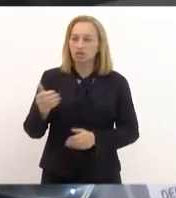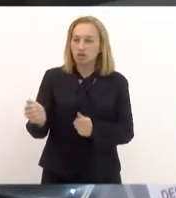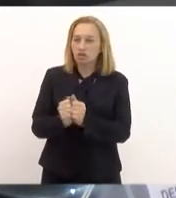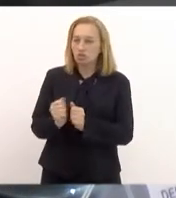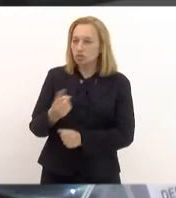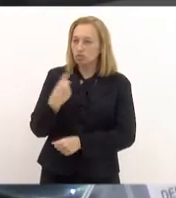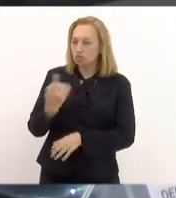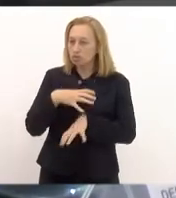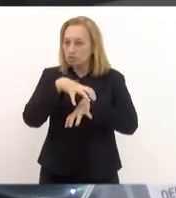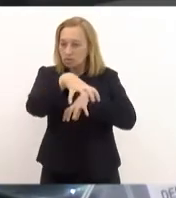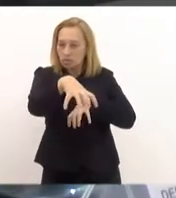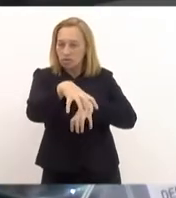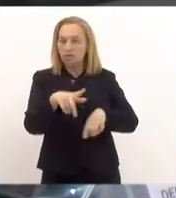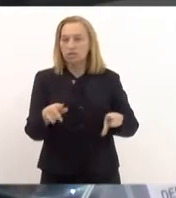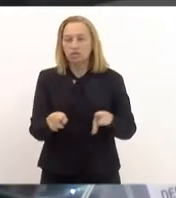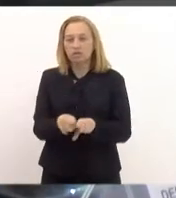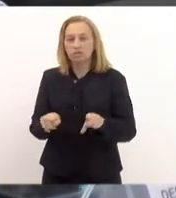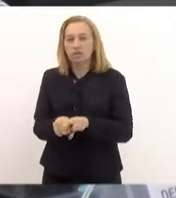também remotamente,